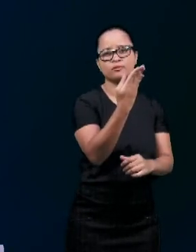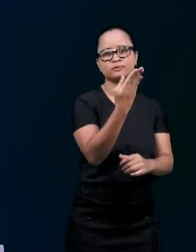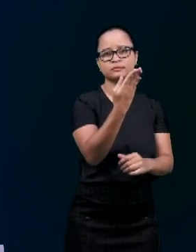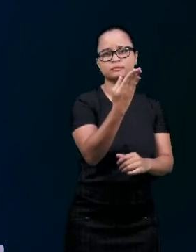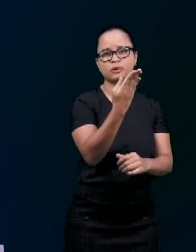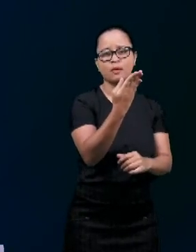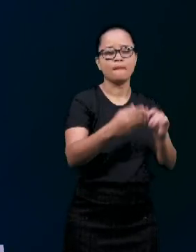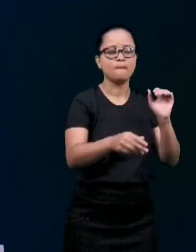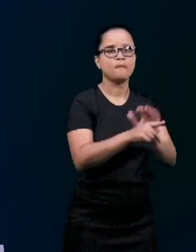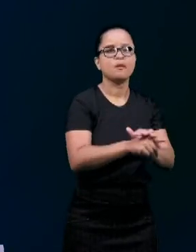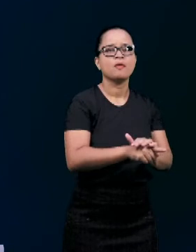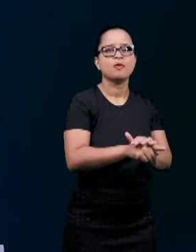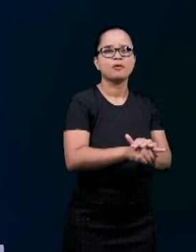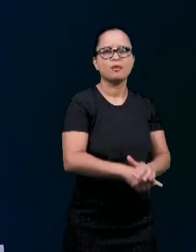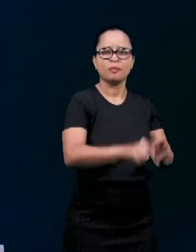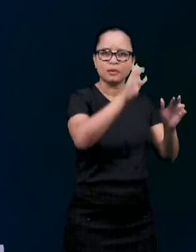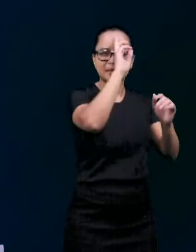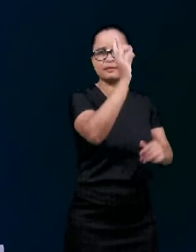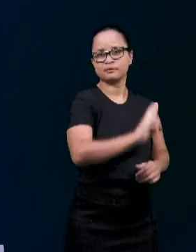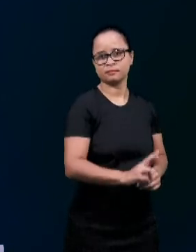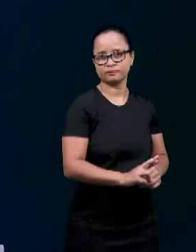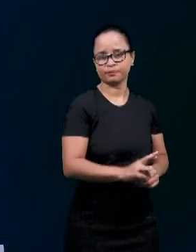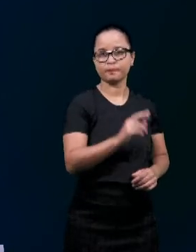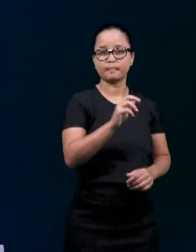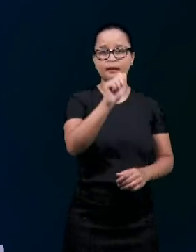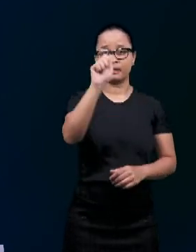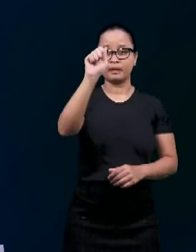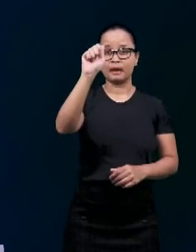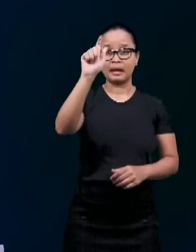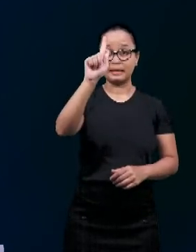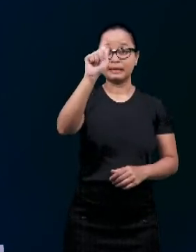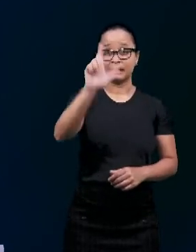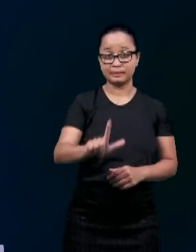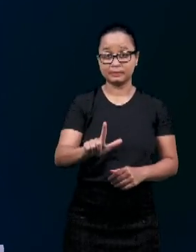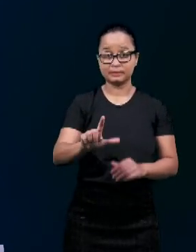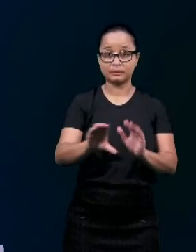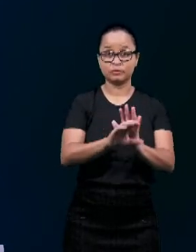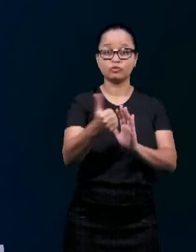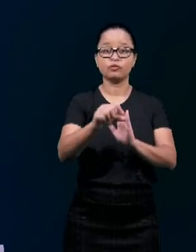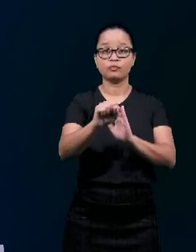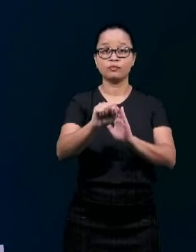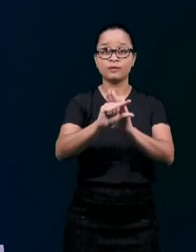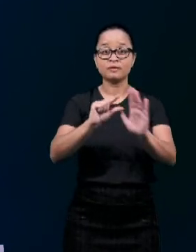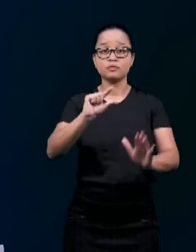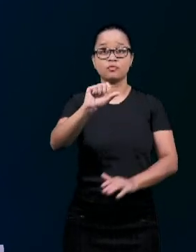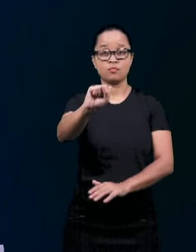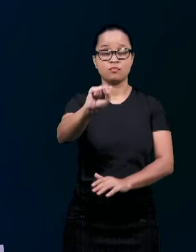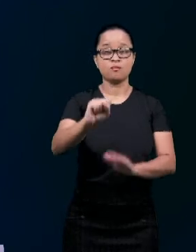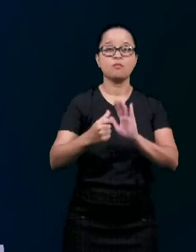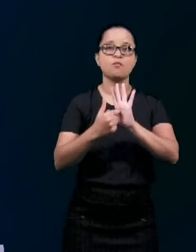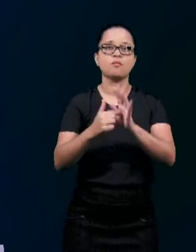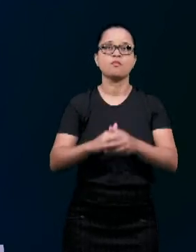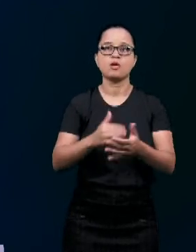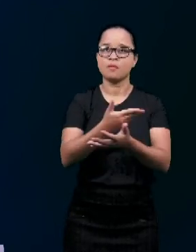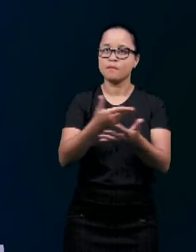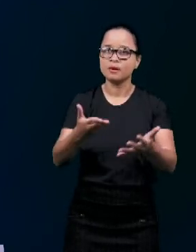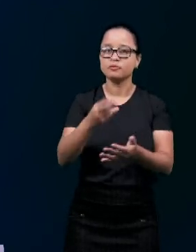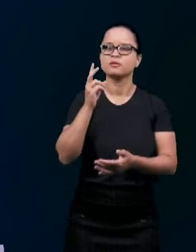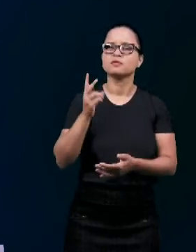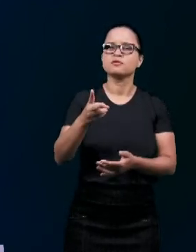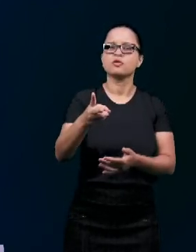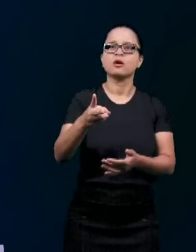para o campo do interesse. Lá em Gálatas 1:8, mas ainda vós mesmos,